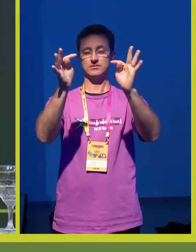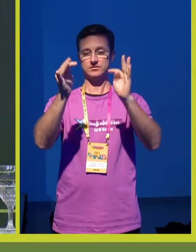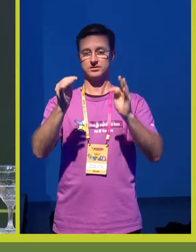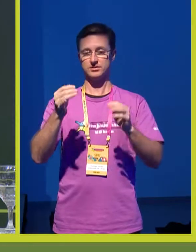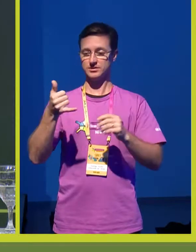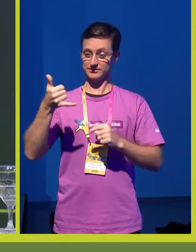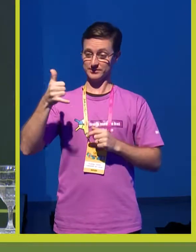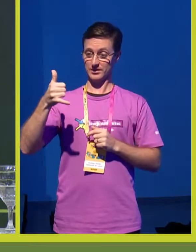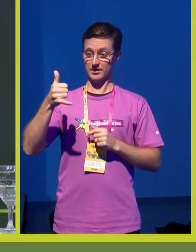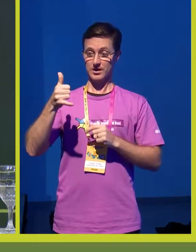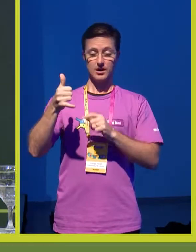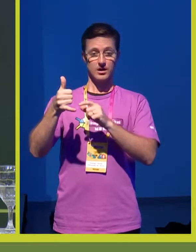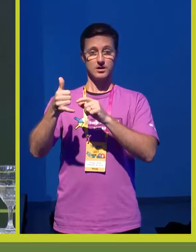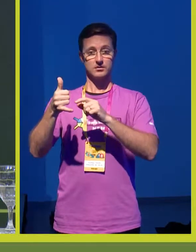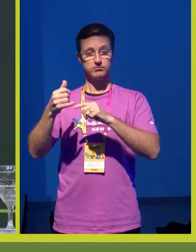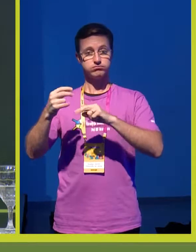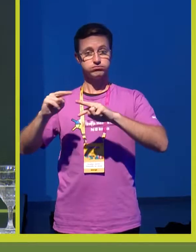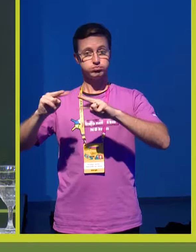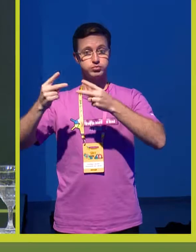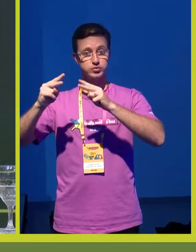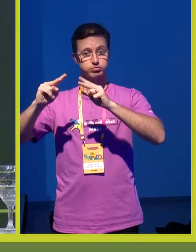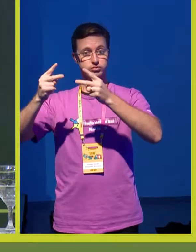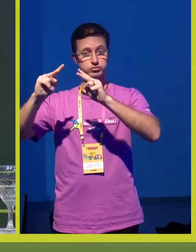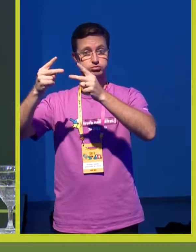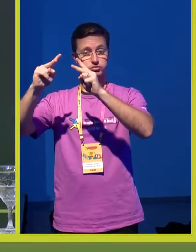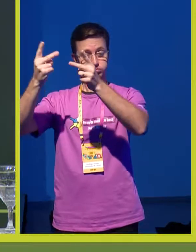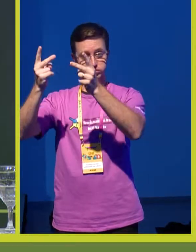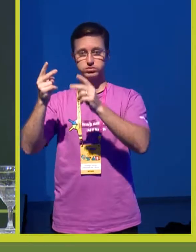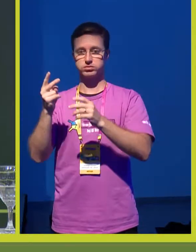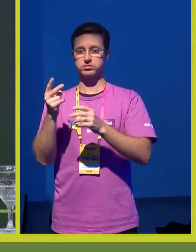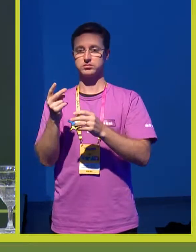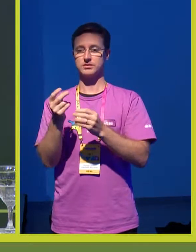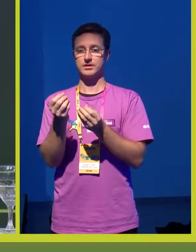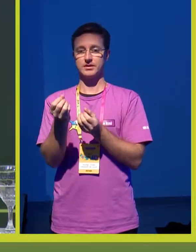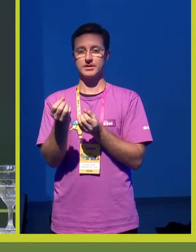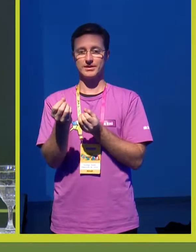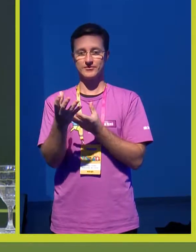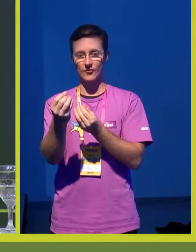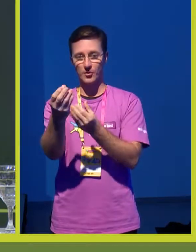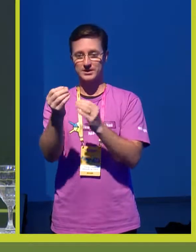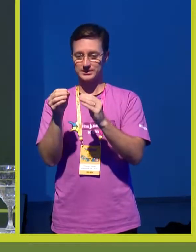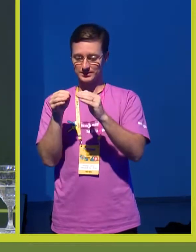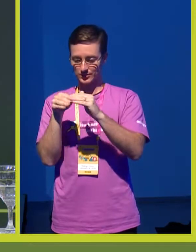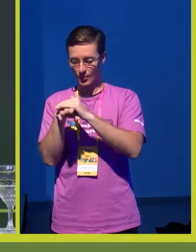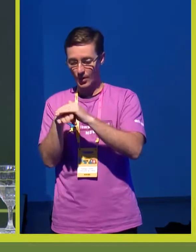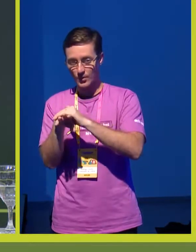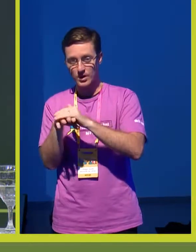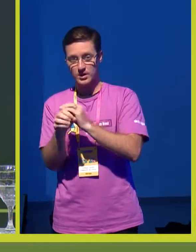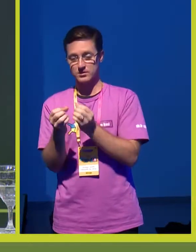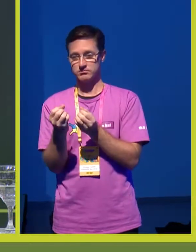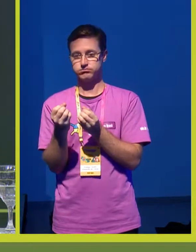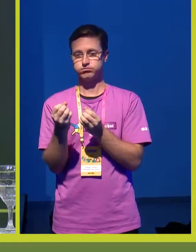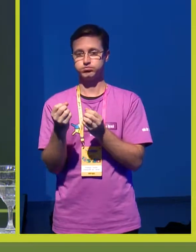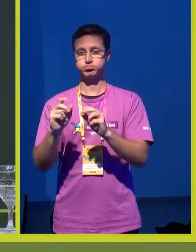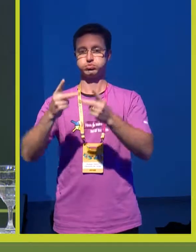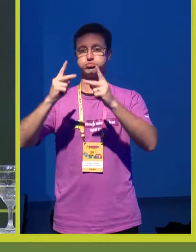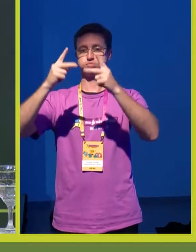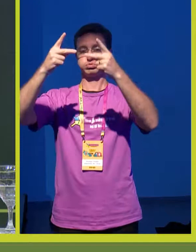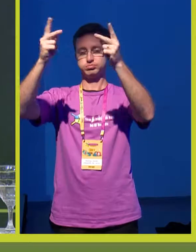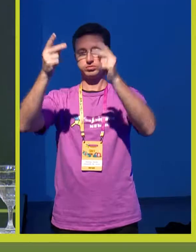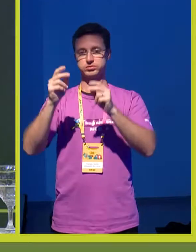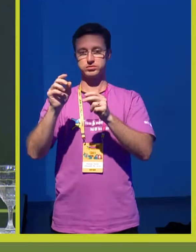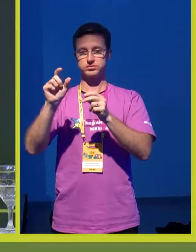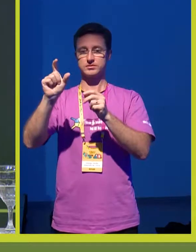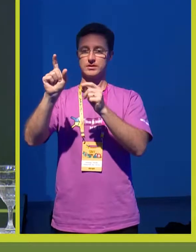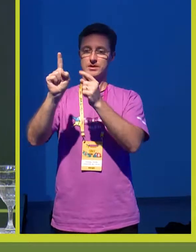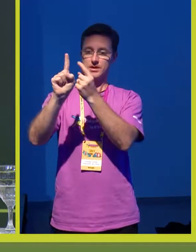aumentaram em termos de capacidade de dados e de volume de armazenagem de uma maneira tão grande e do tipo de coisa que você pode fazer, aplicações